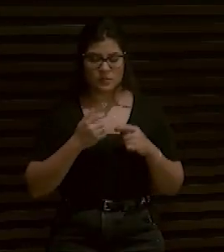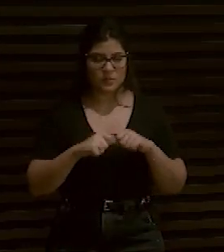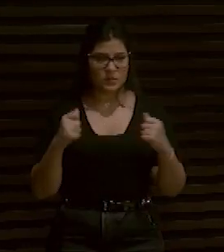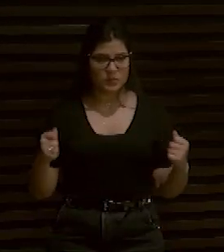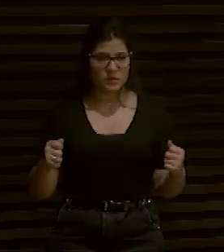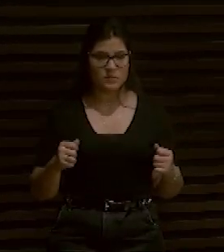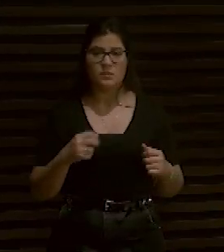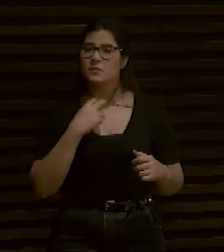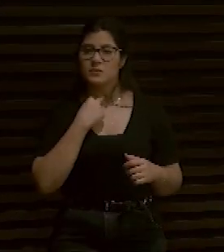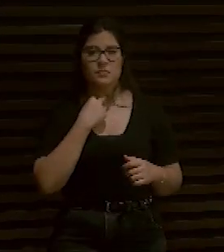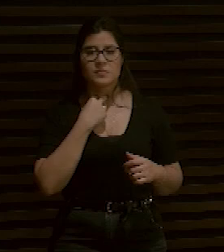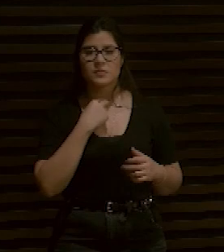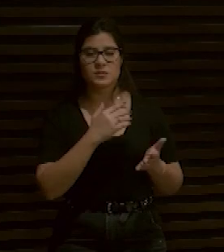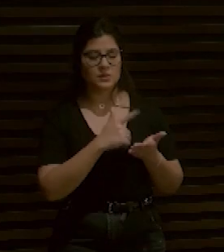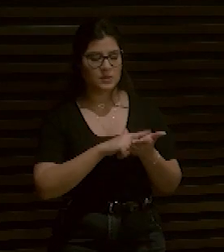Senhor Jesus.